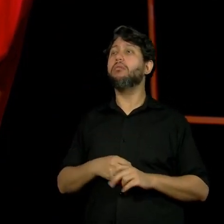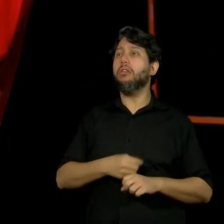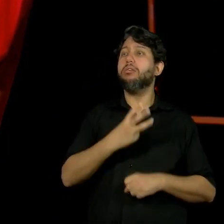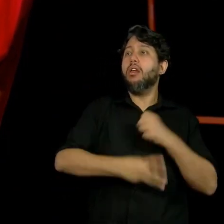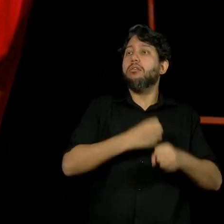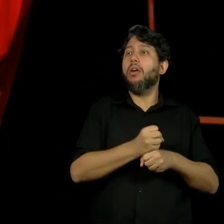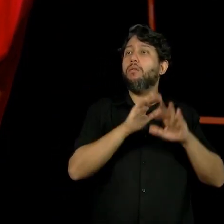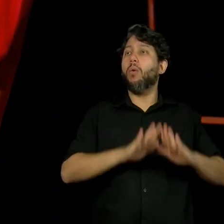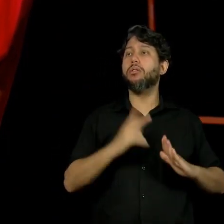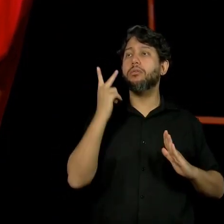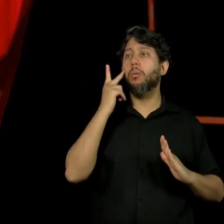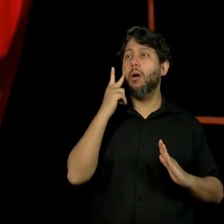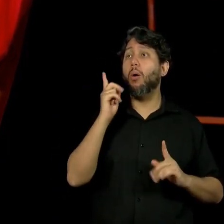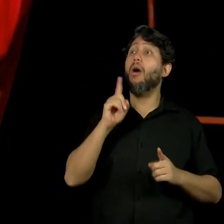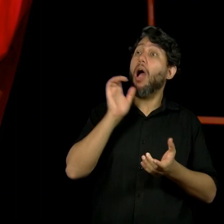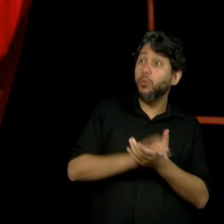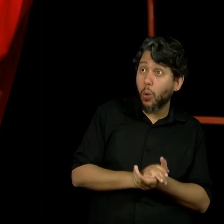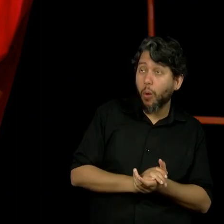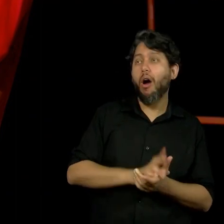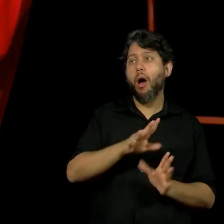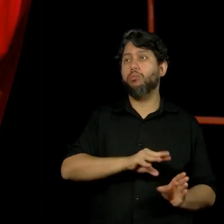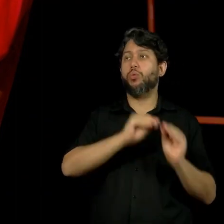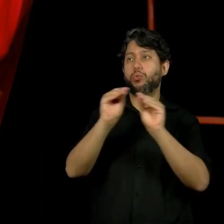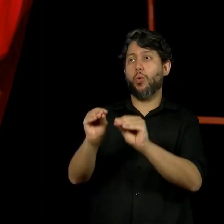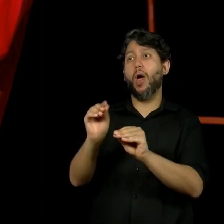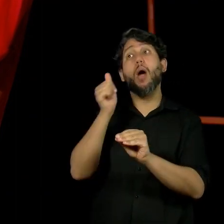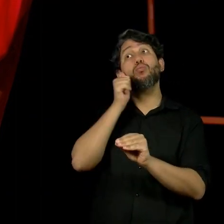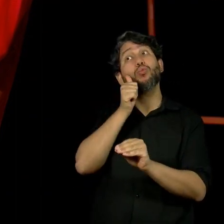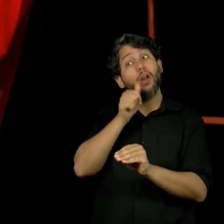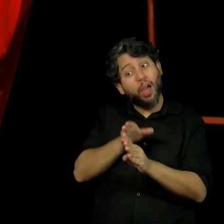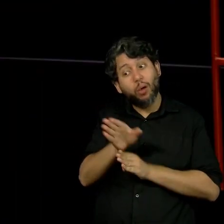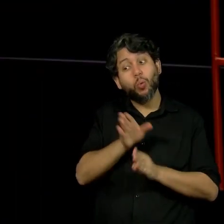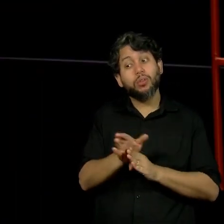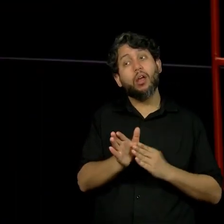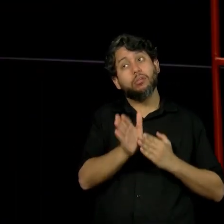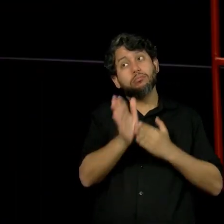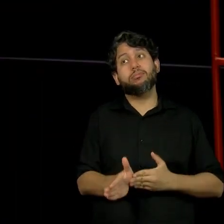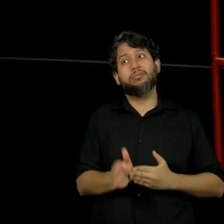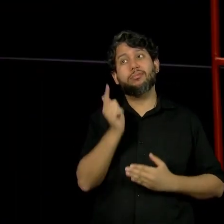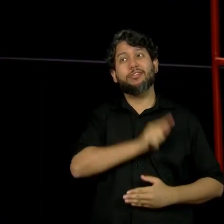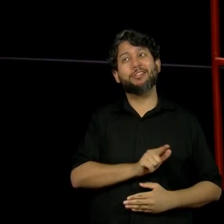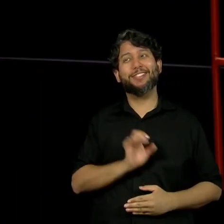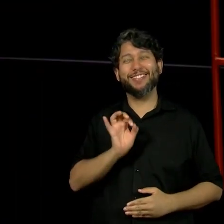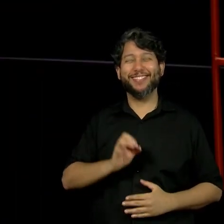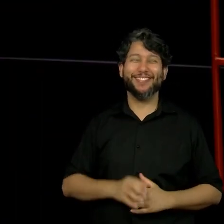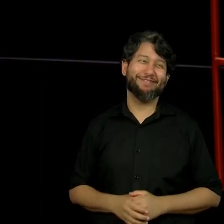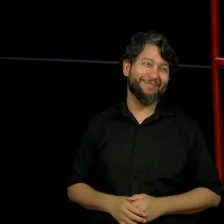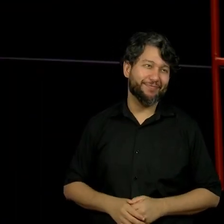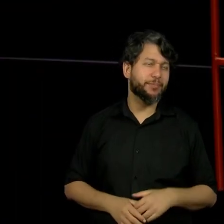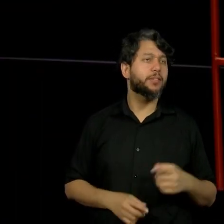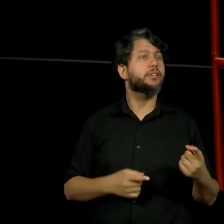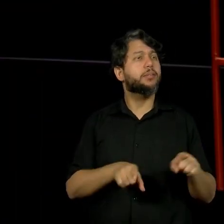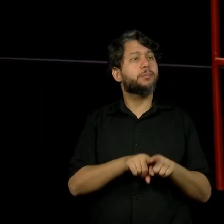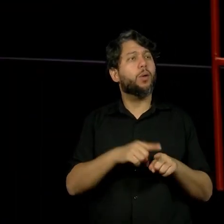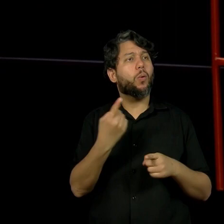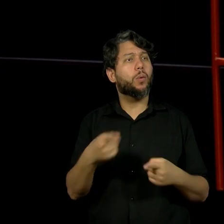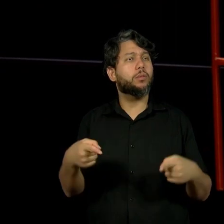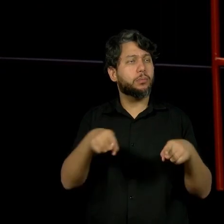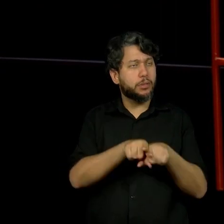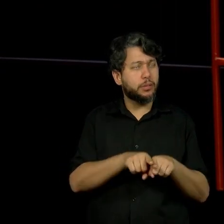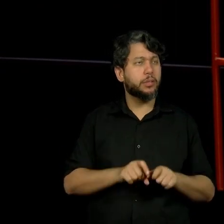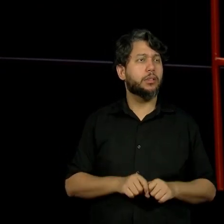casou. E que a esposa dele botou ele na linha. Moisés, outra parceria que você fez foi com o